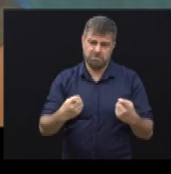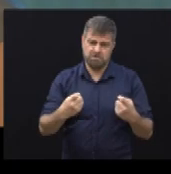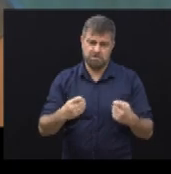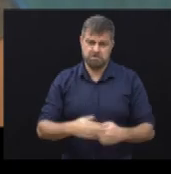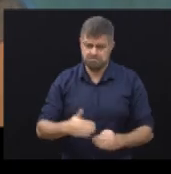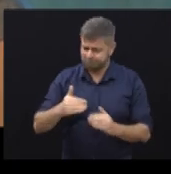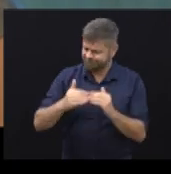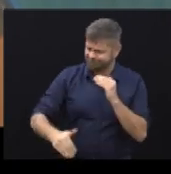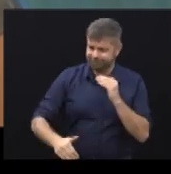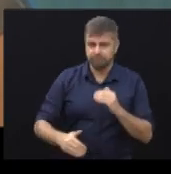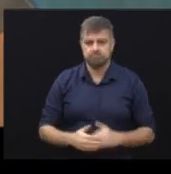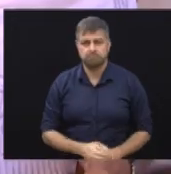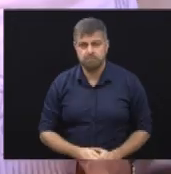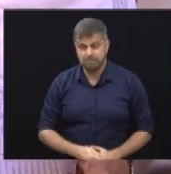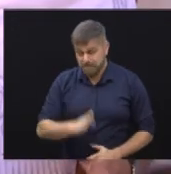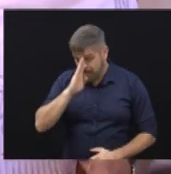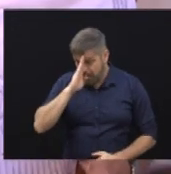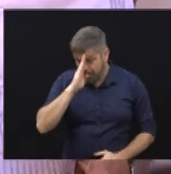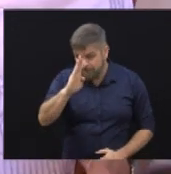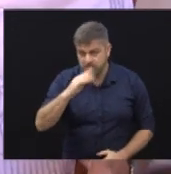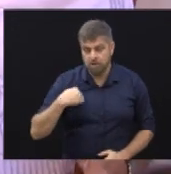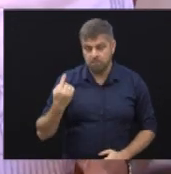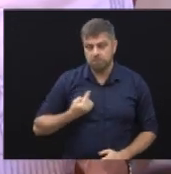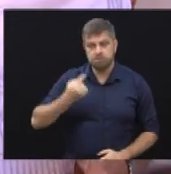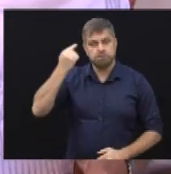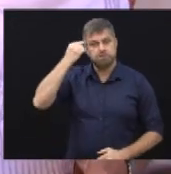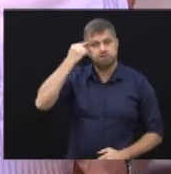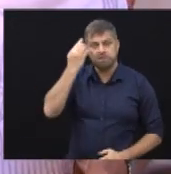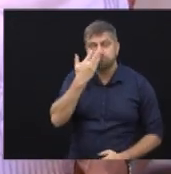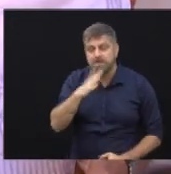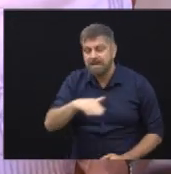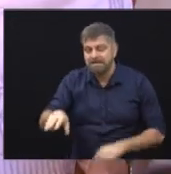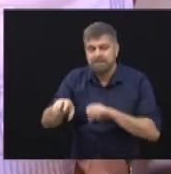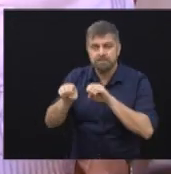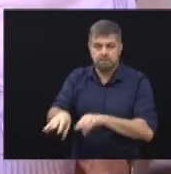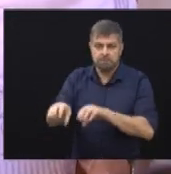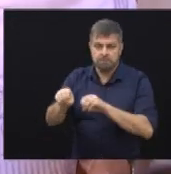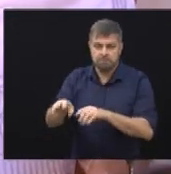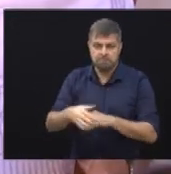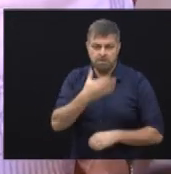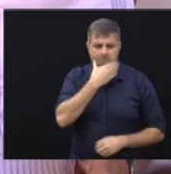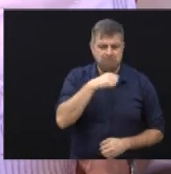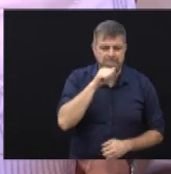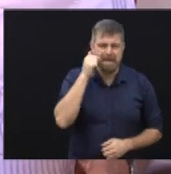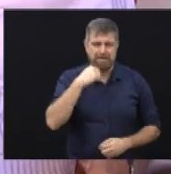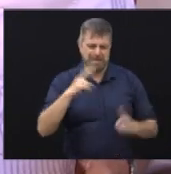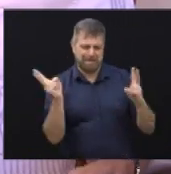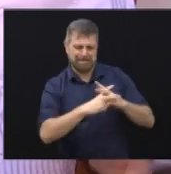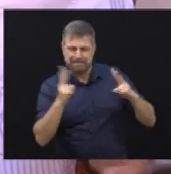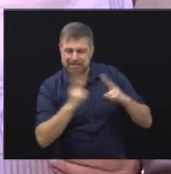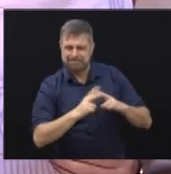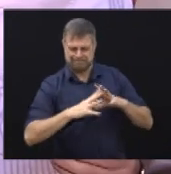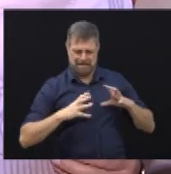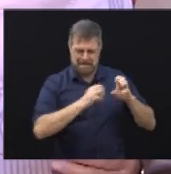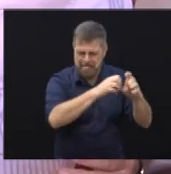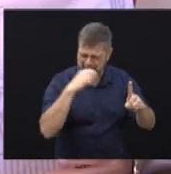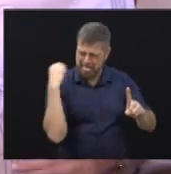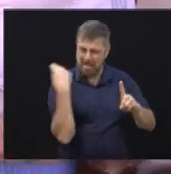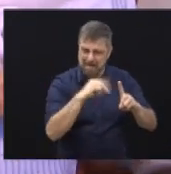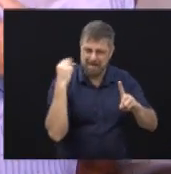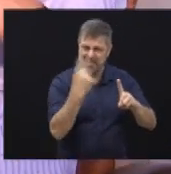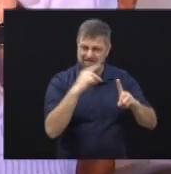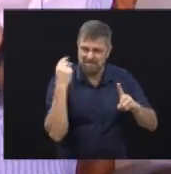lugar nenhum, né? Mas principalmente quando a gente está dizendo da educação infantil, crianças vendo pais e mães se humilharem,